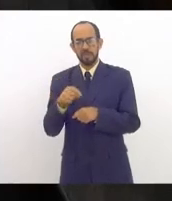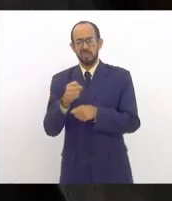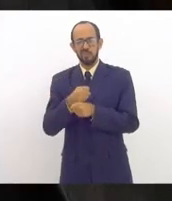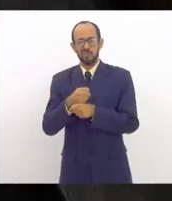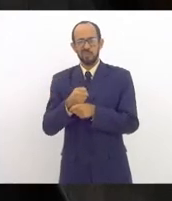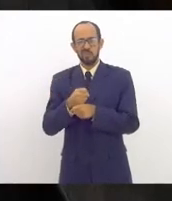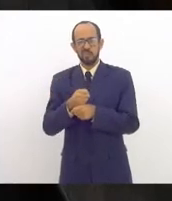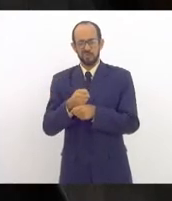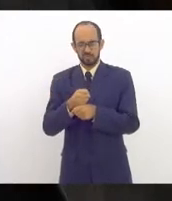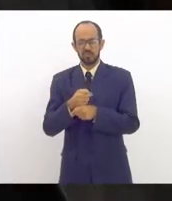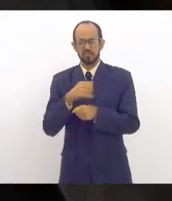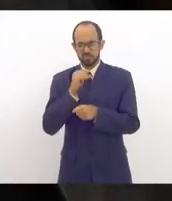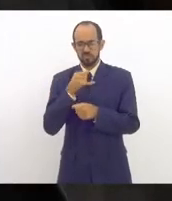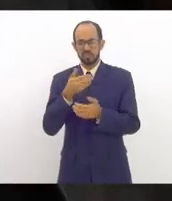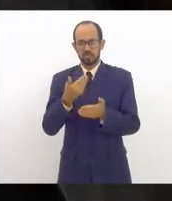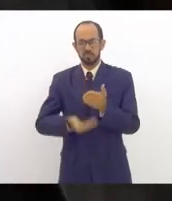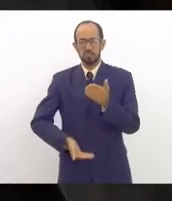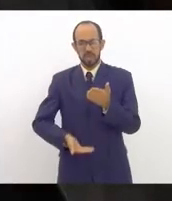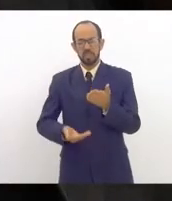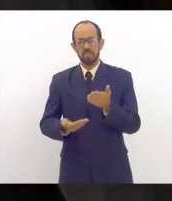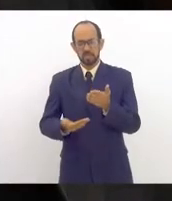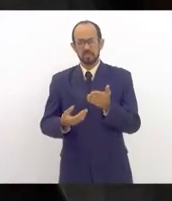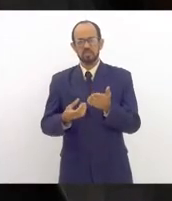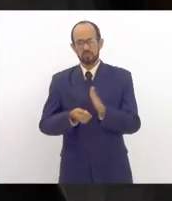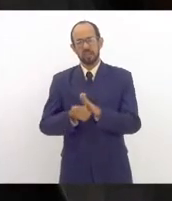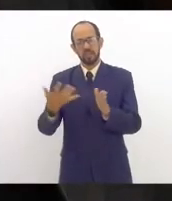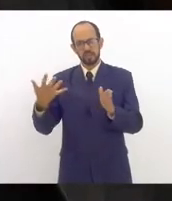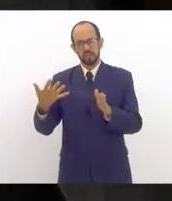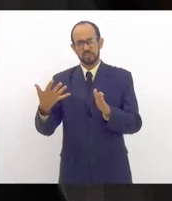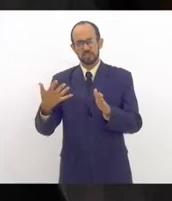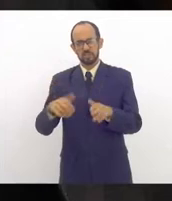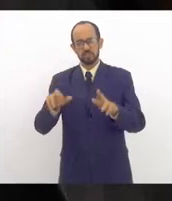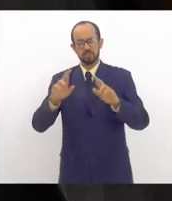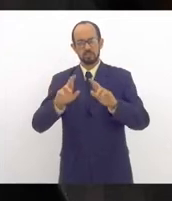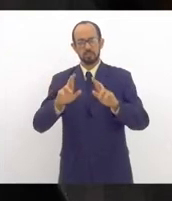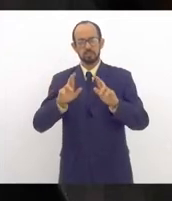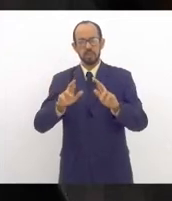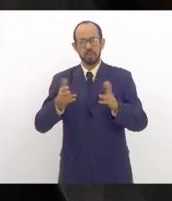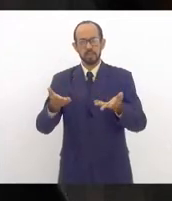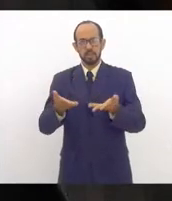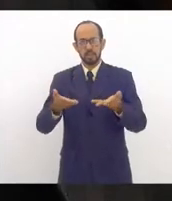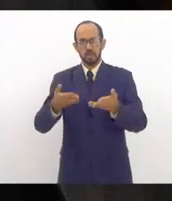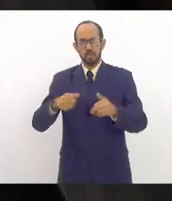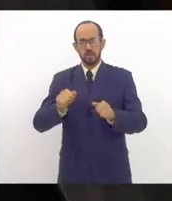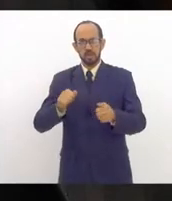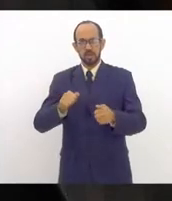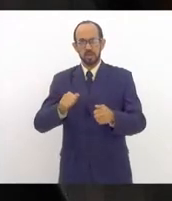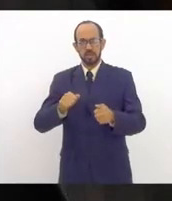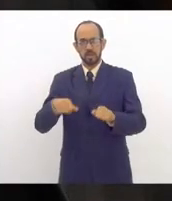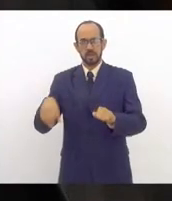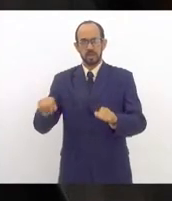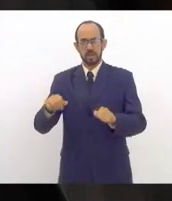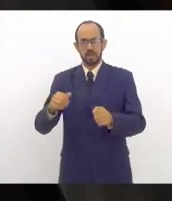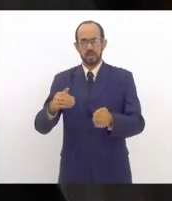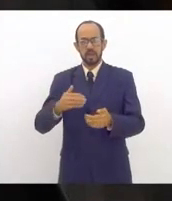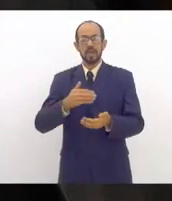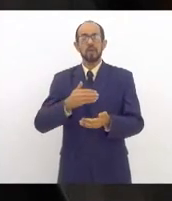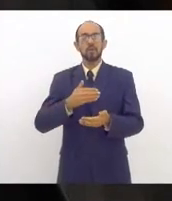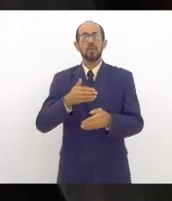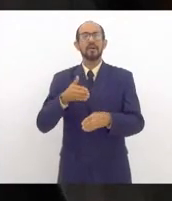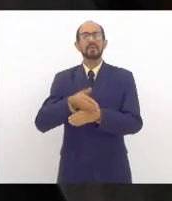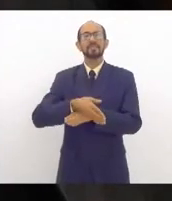grandes perdas Esperamos que agora com a entrada do Sol no signo de